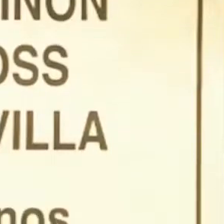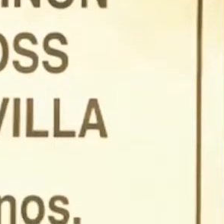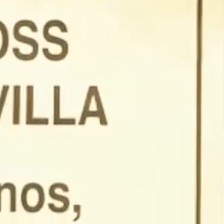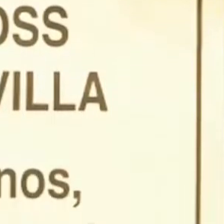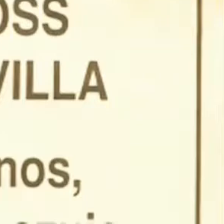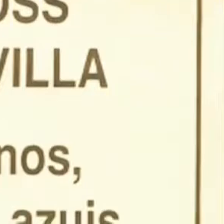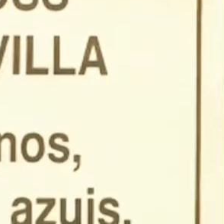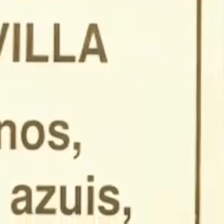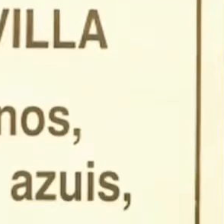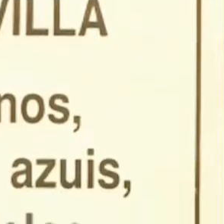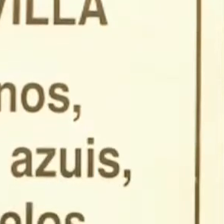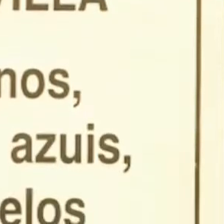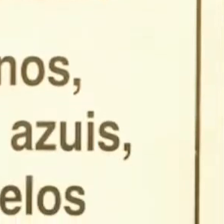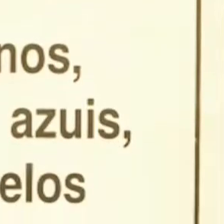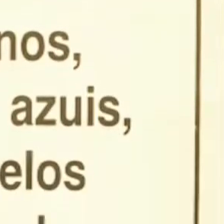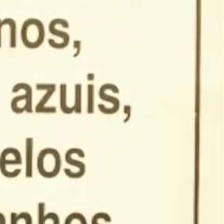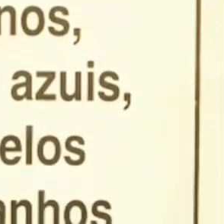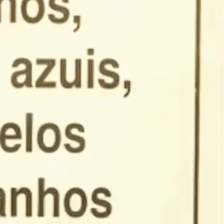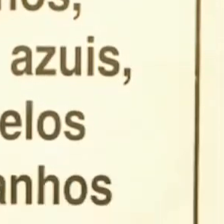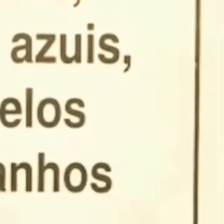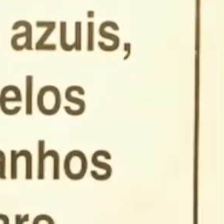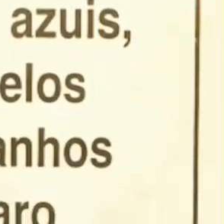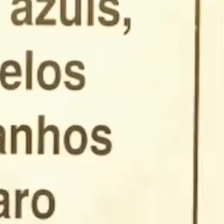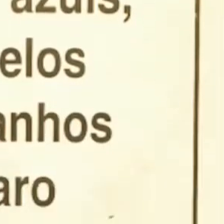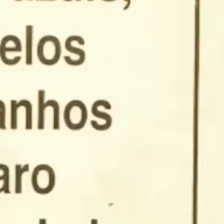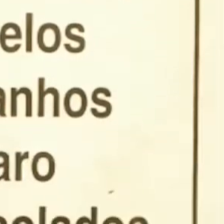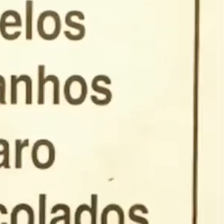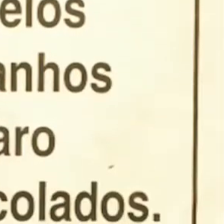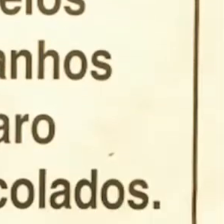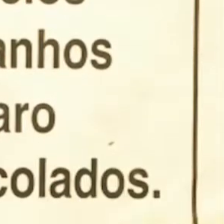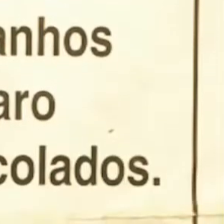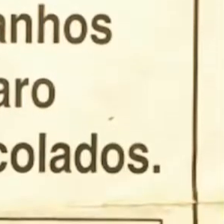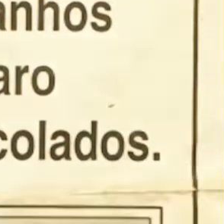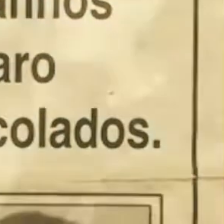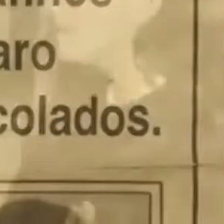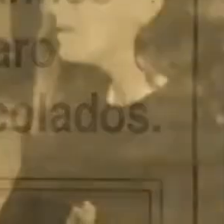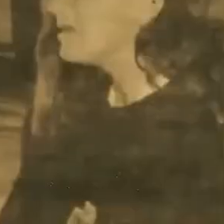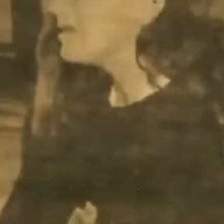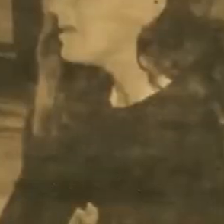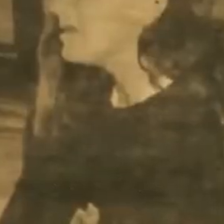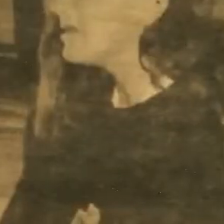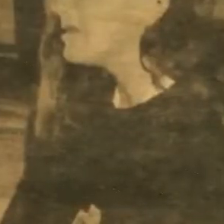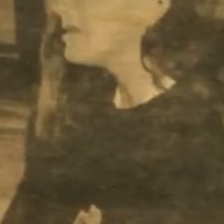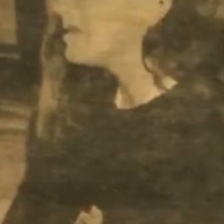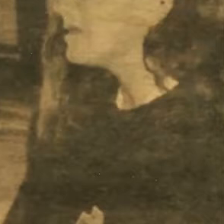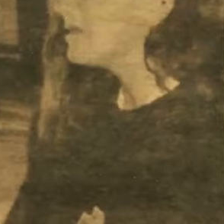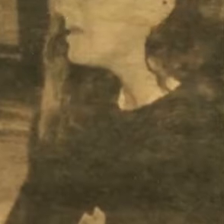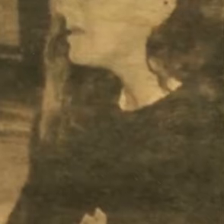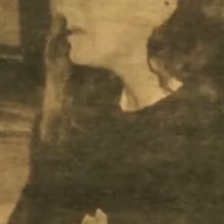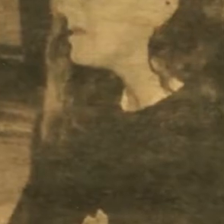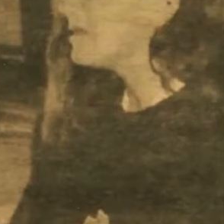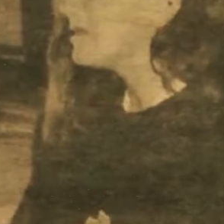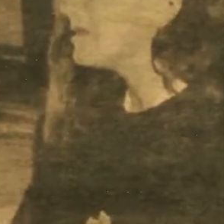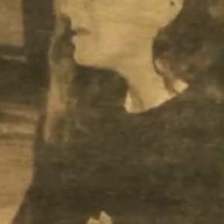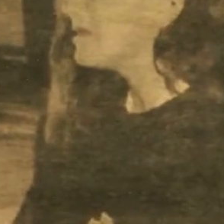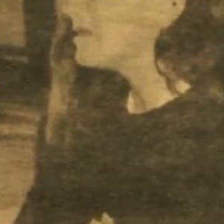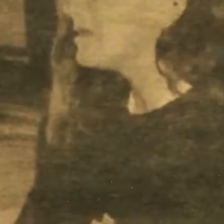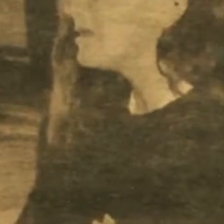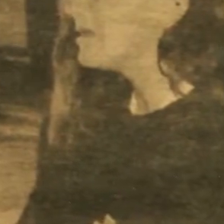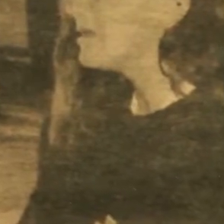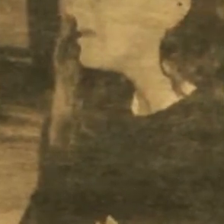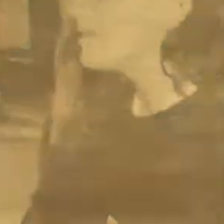avisada que a gente já estava com a criança na mão. No final daquele dia, a gente chegou em Criciúma, ali na